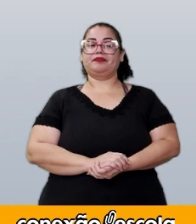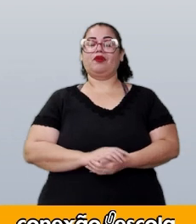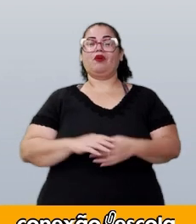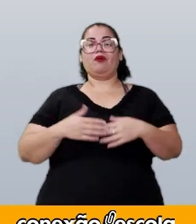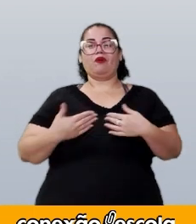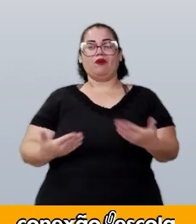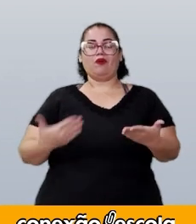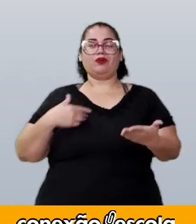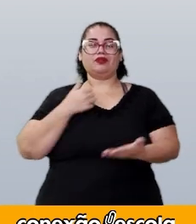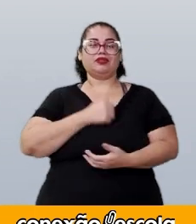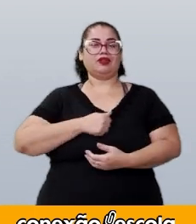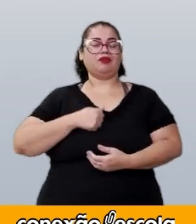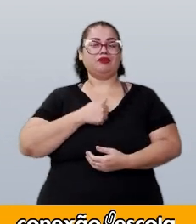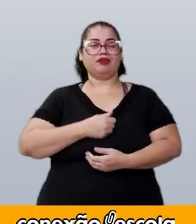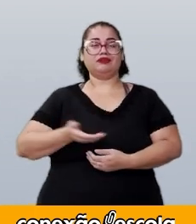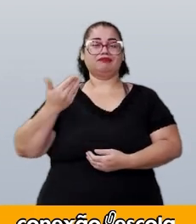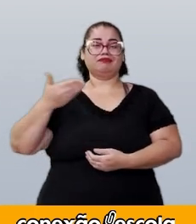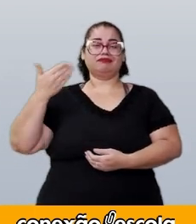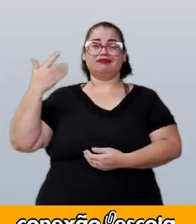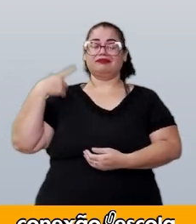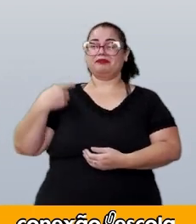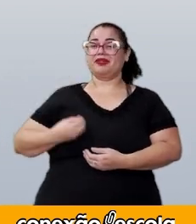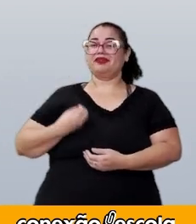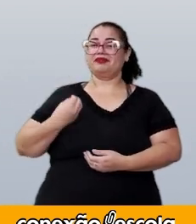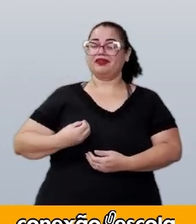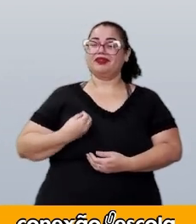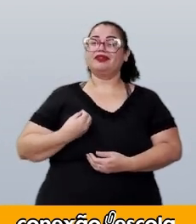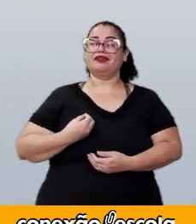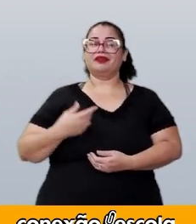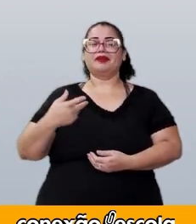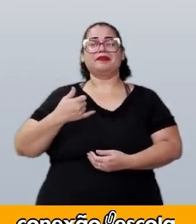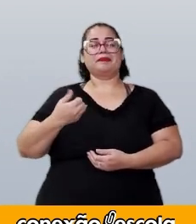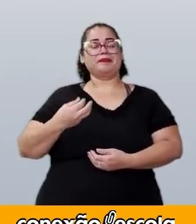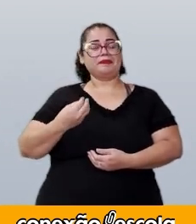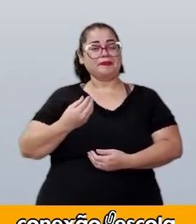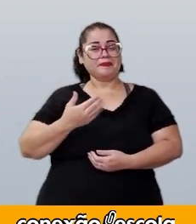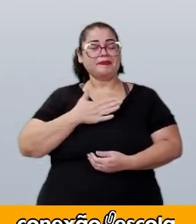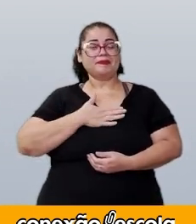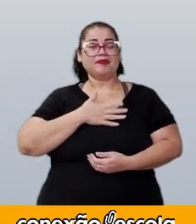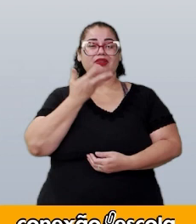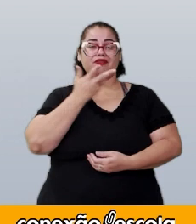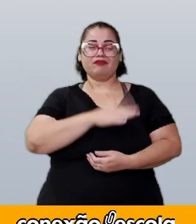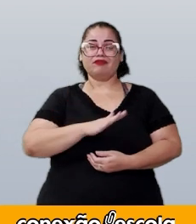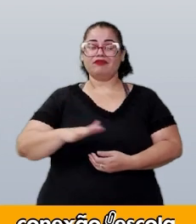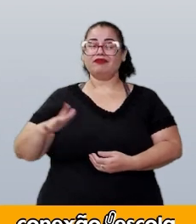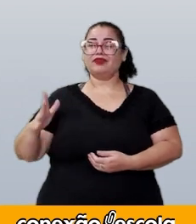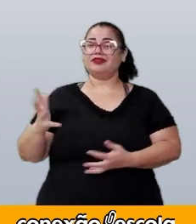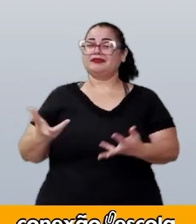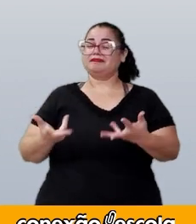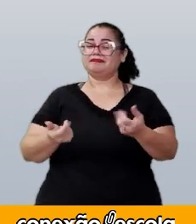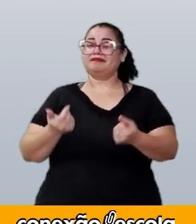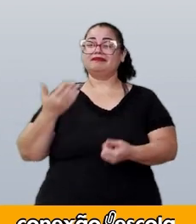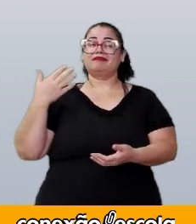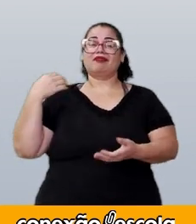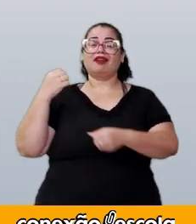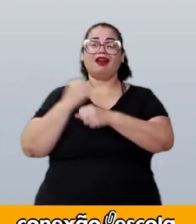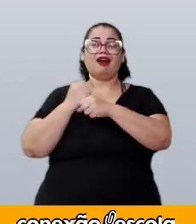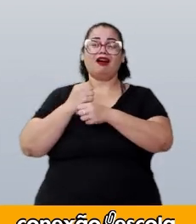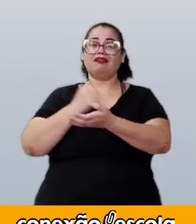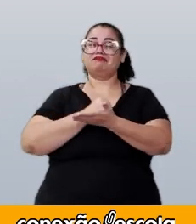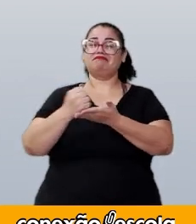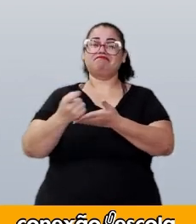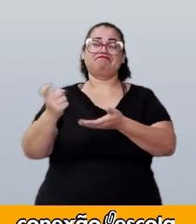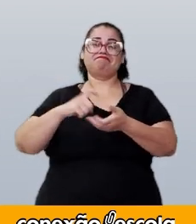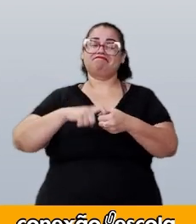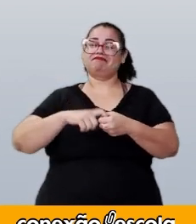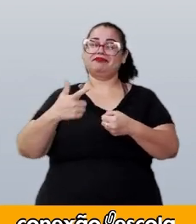que saudades que tenho da aurora da minha vida, da minha infância querida que os anos não trazem mais. Que